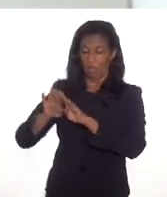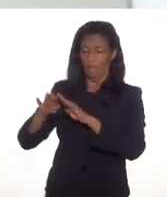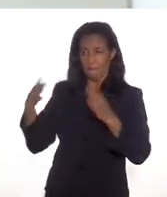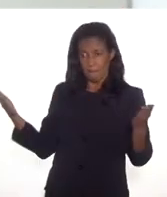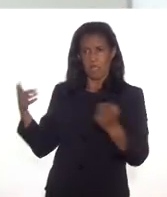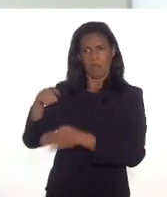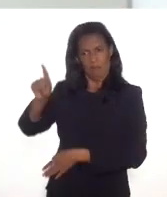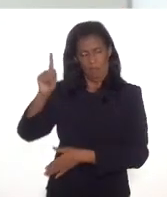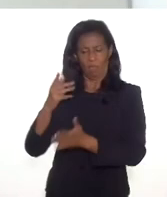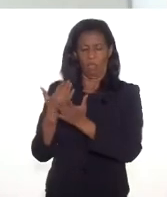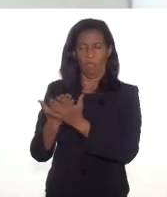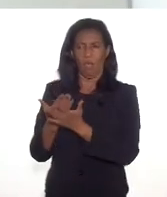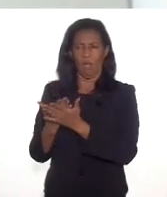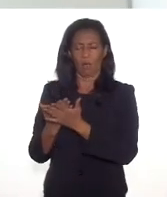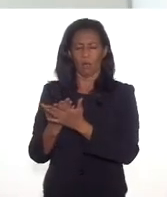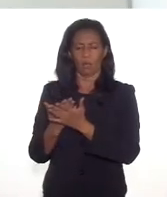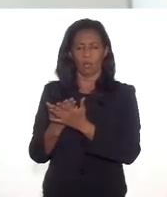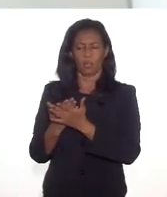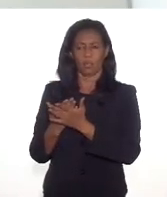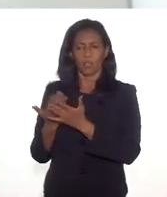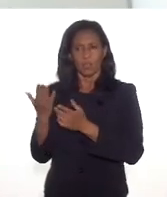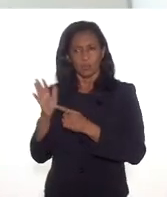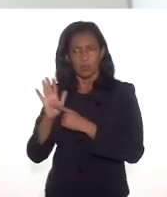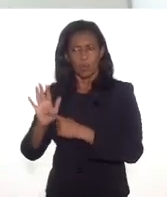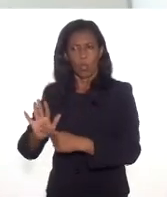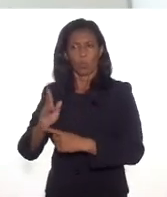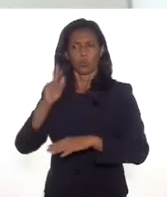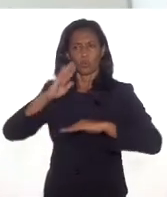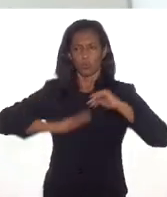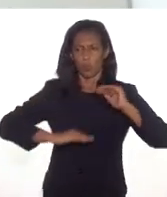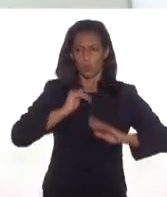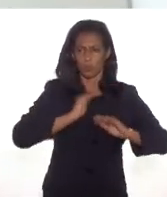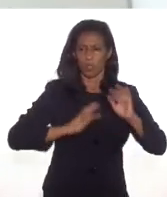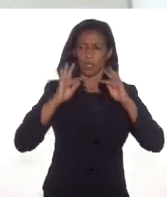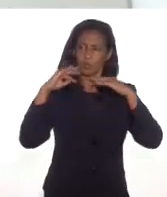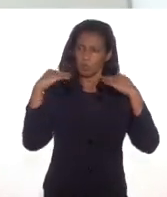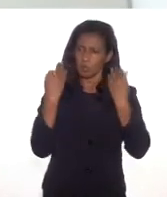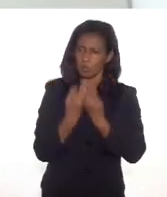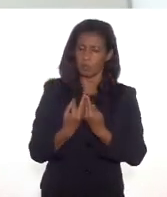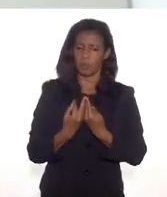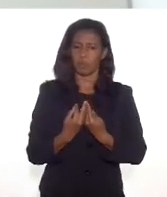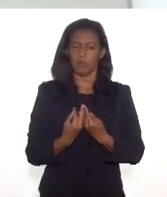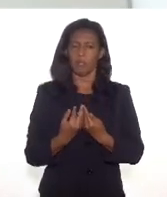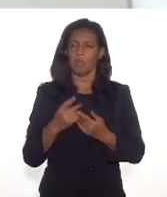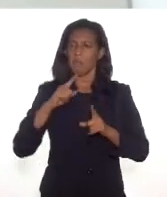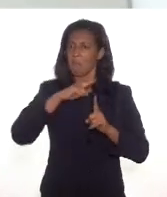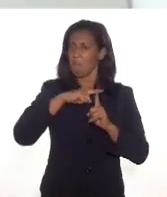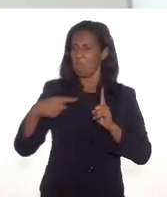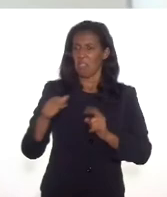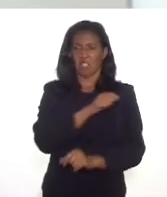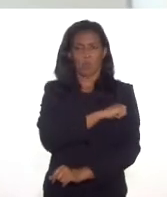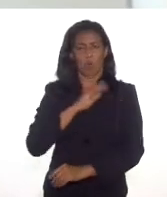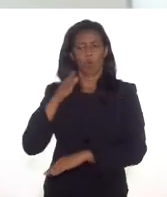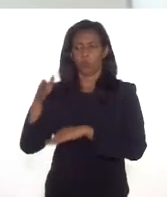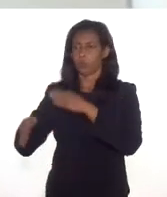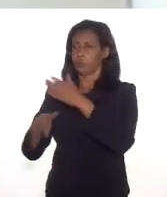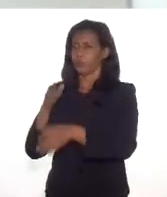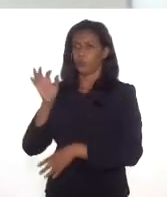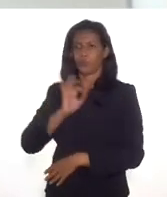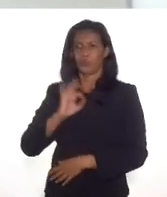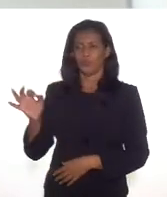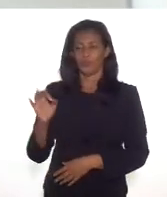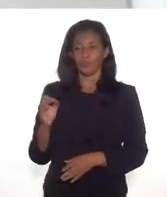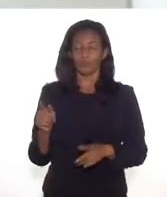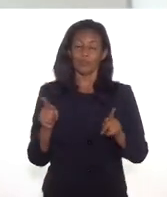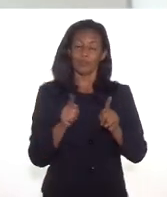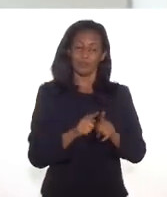estão expondo os profissionais, estão expondo as famílias, mas não vai nem metade dos estudantes. E, por outro lado, o que a gente